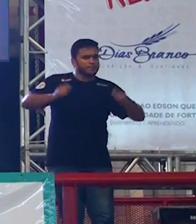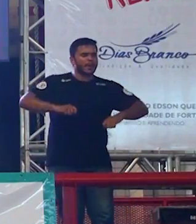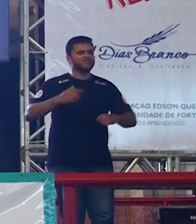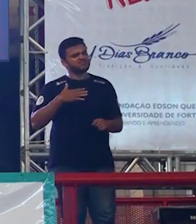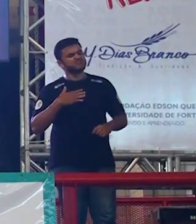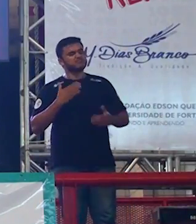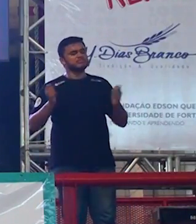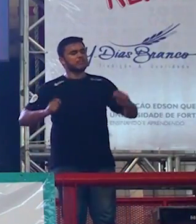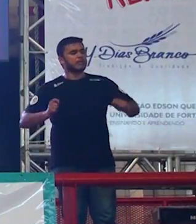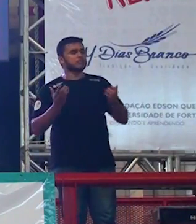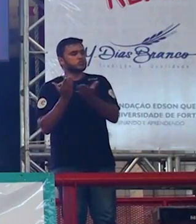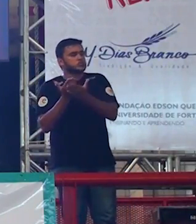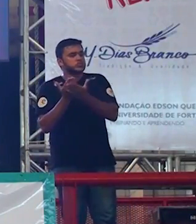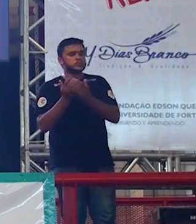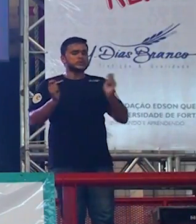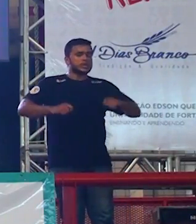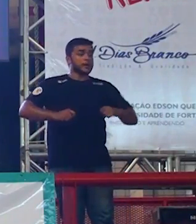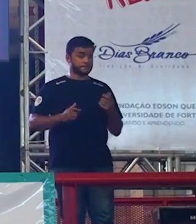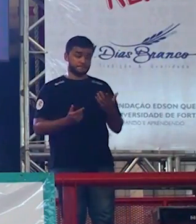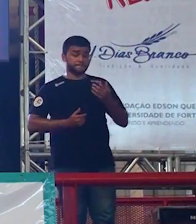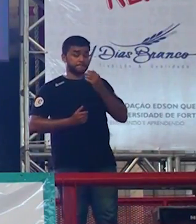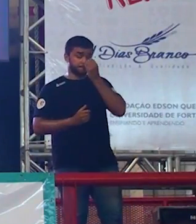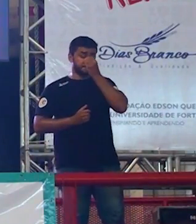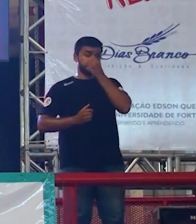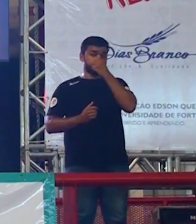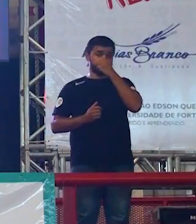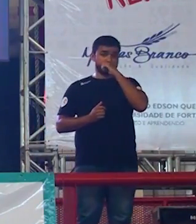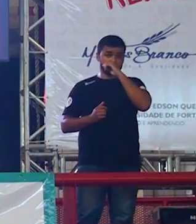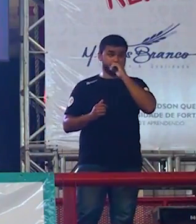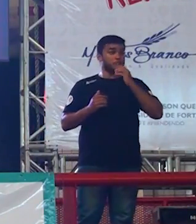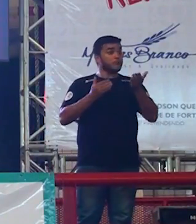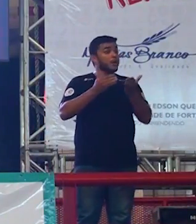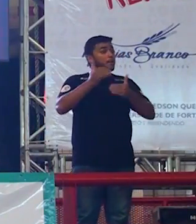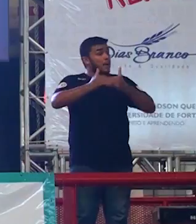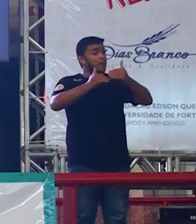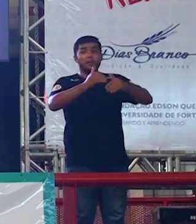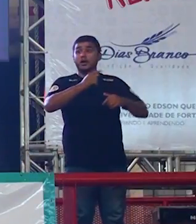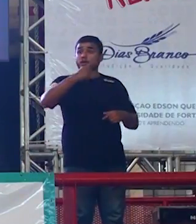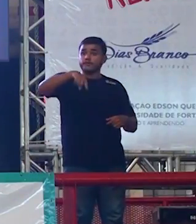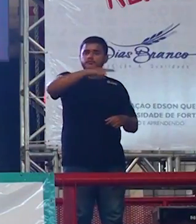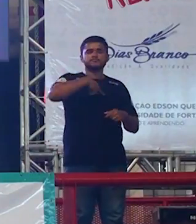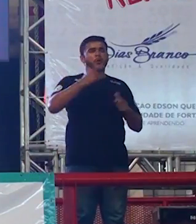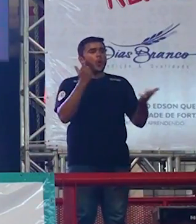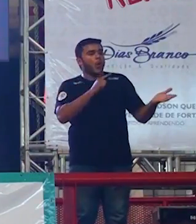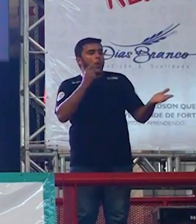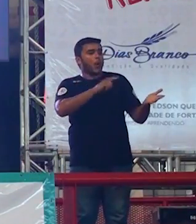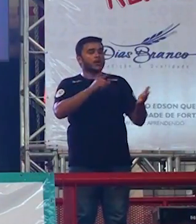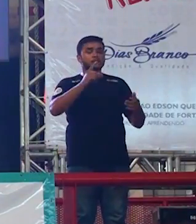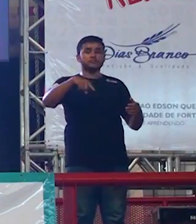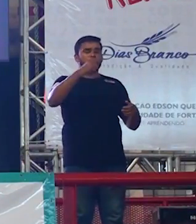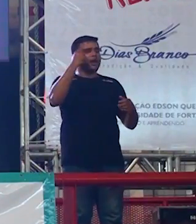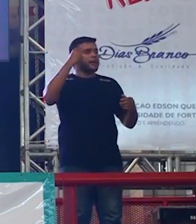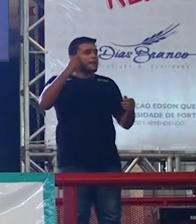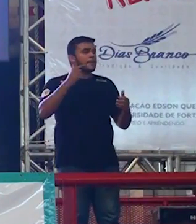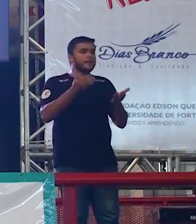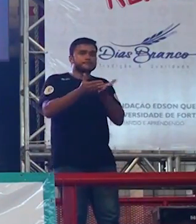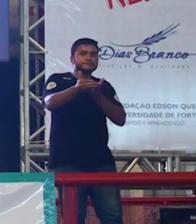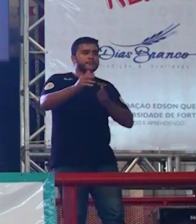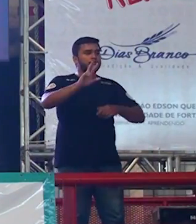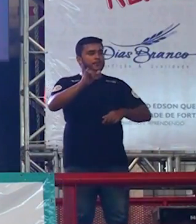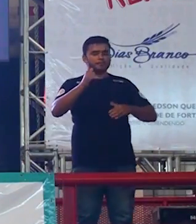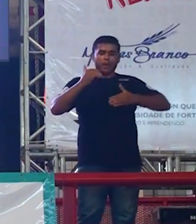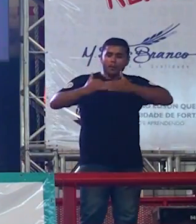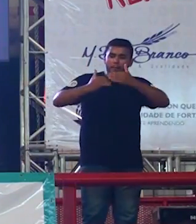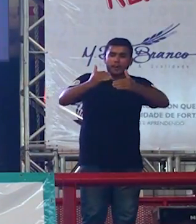realista no estabelecimento das suas metas. E aí, à medida que você vai conquistando essas metas, você pode ir